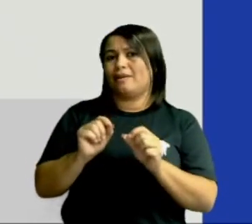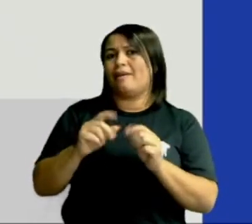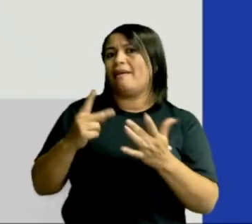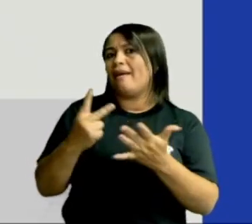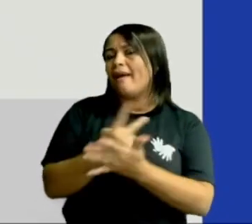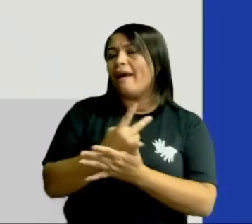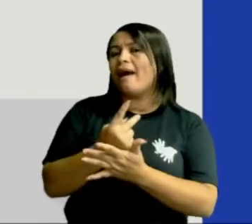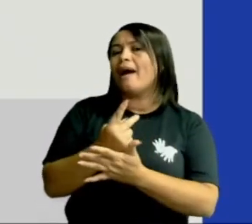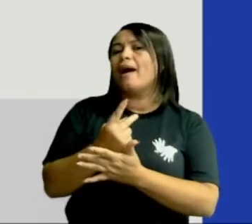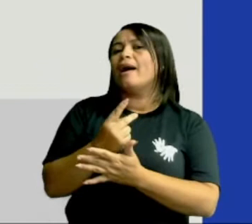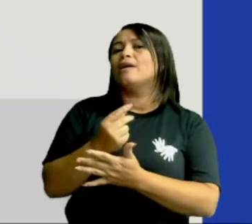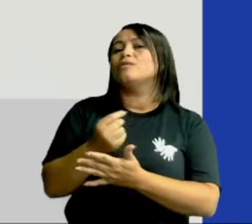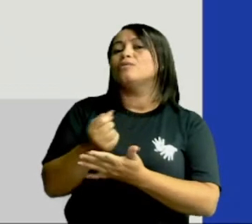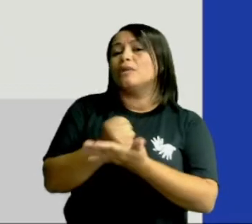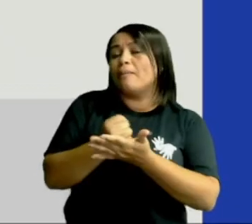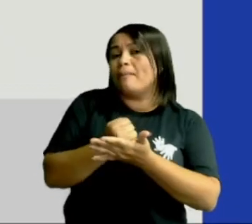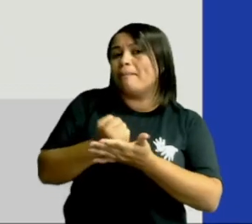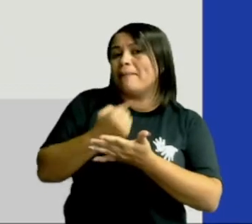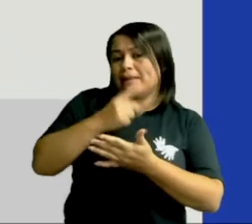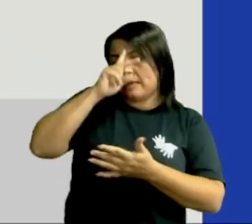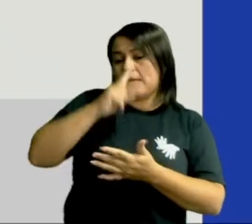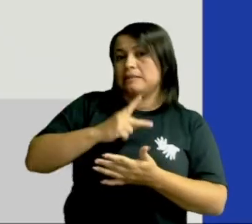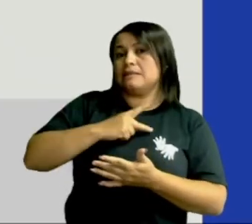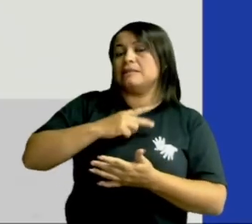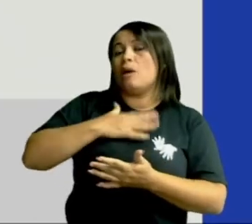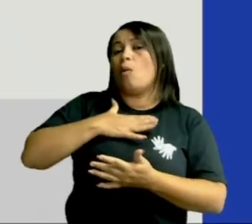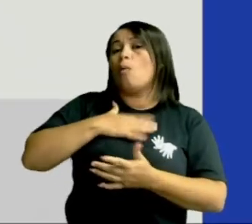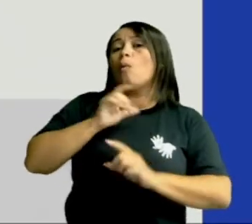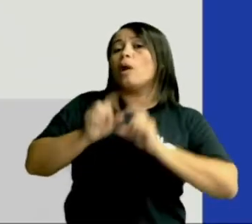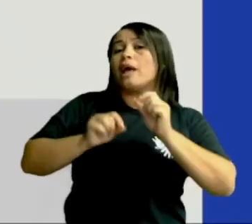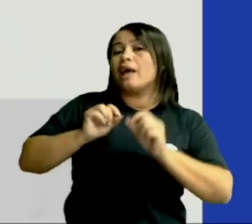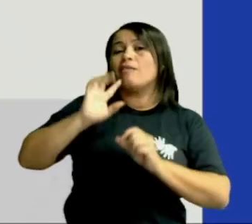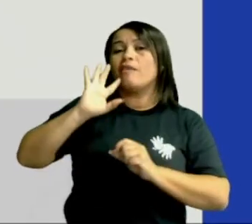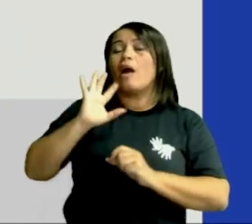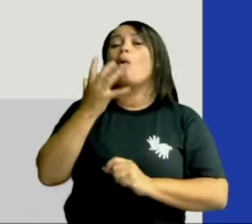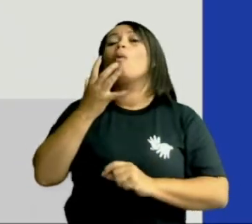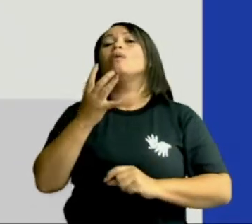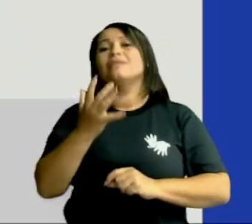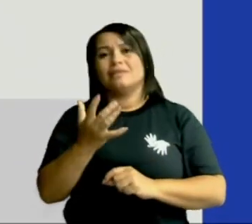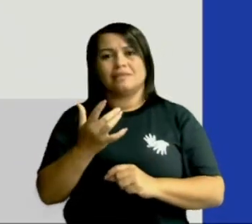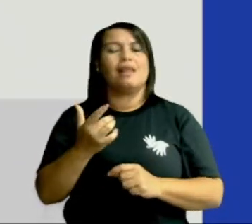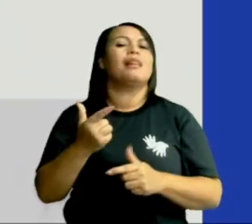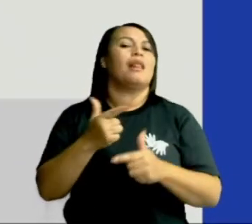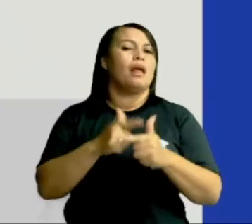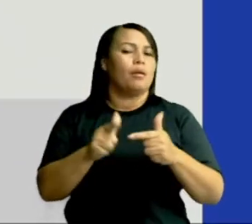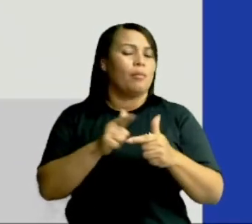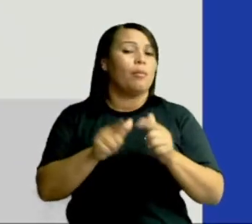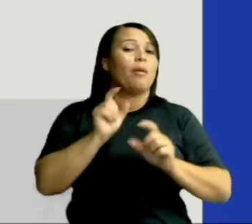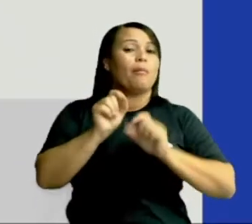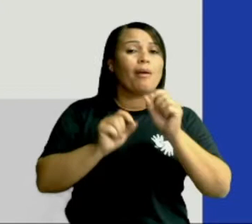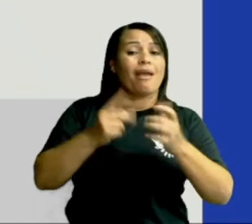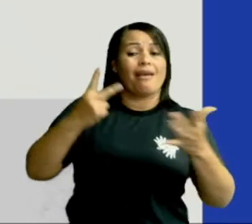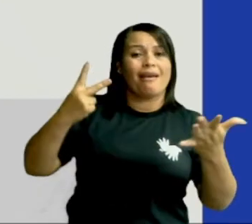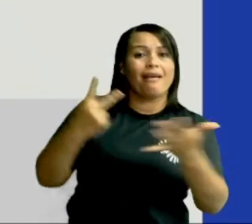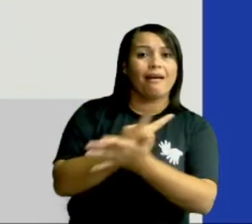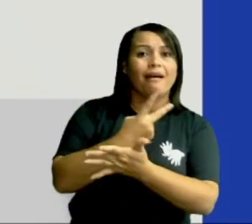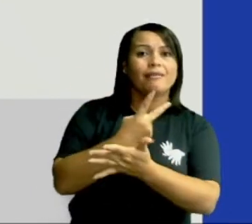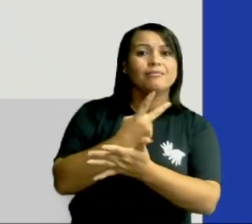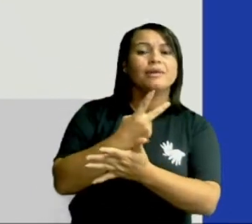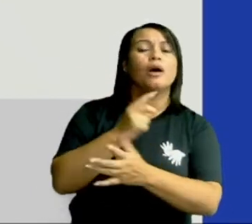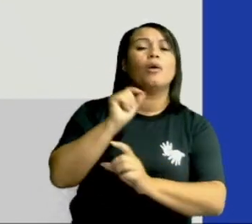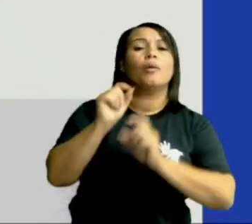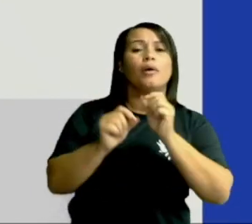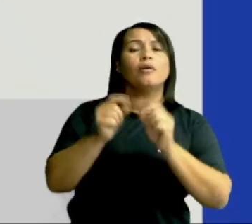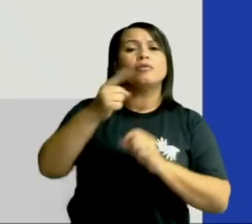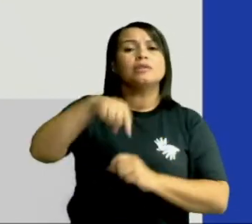antibióticos, ou seja, você utilizar a automedicação e além disso de utilizá-lo de forma errada,